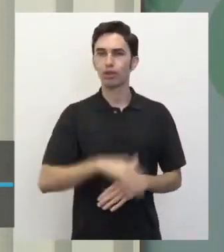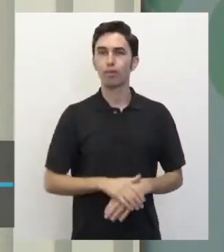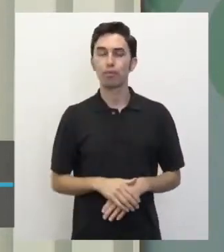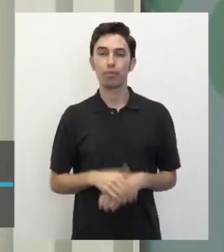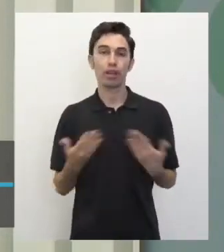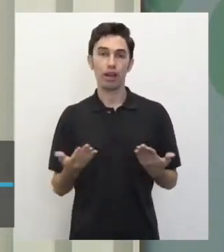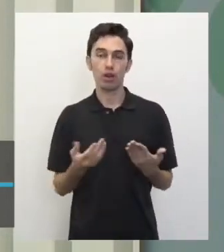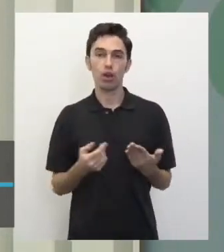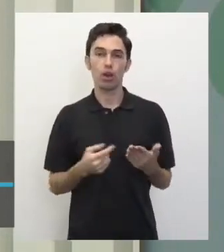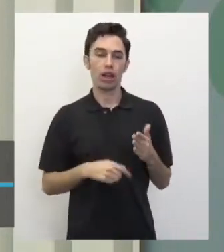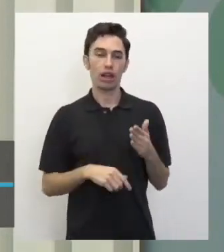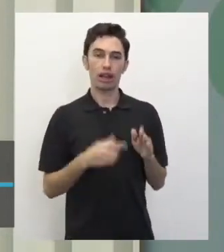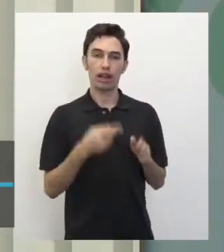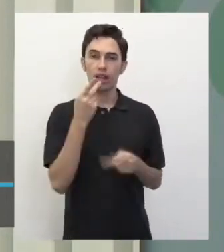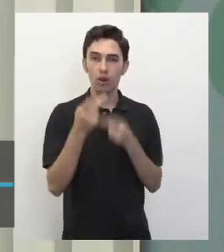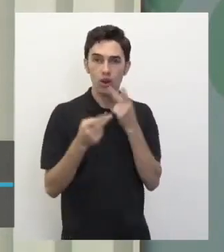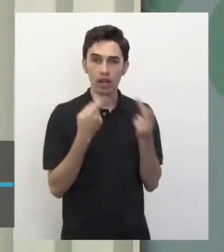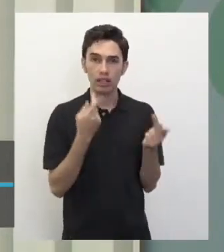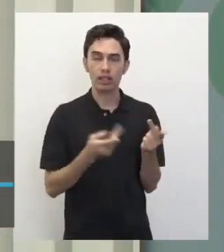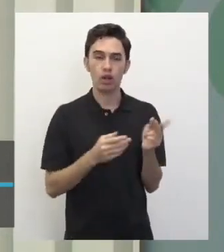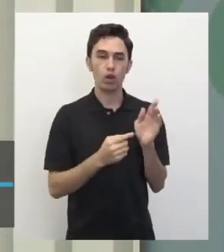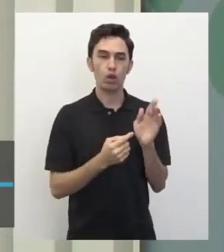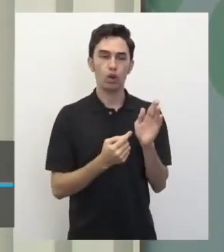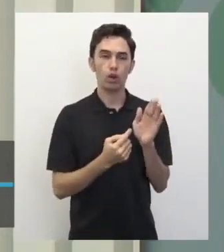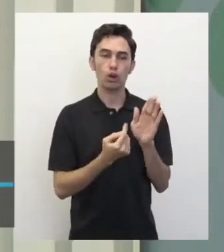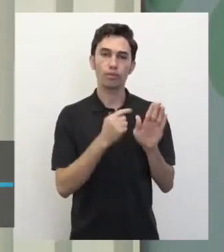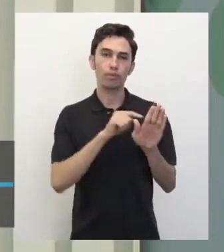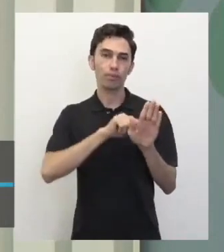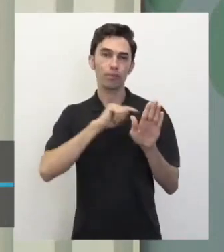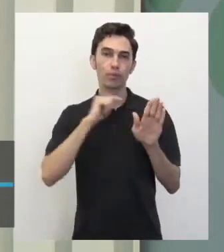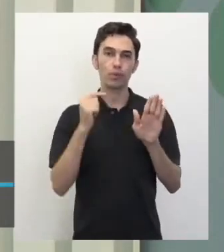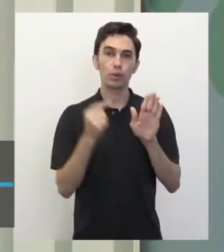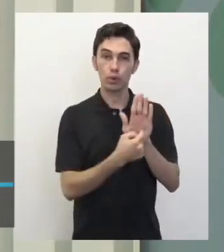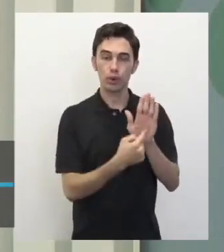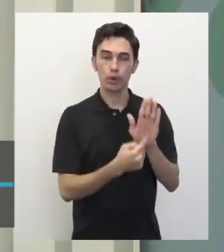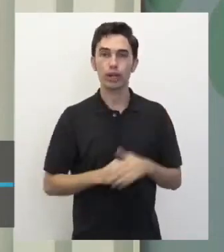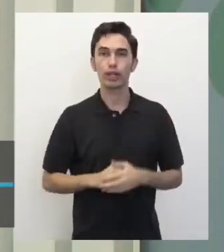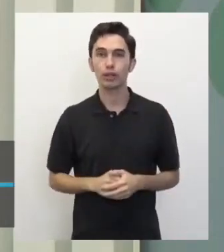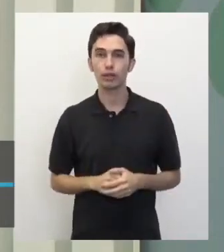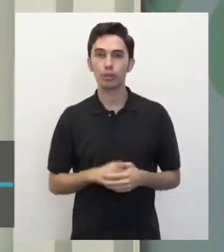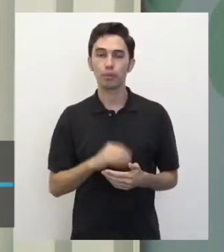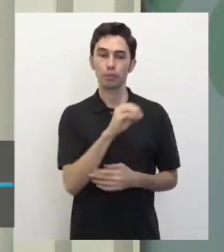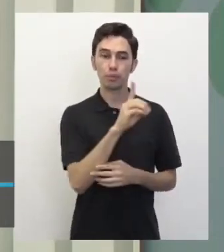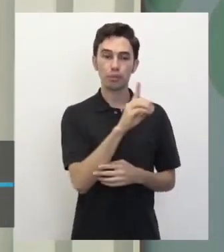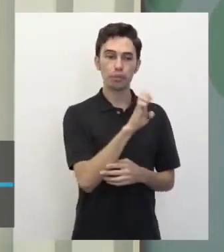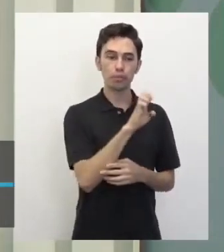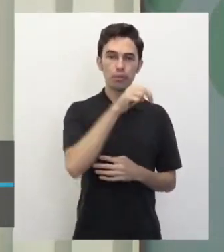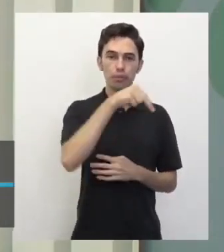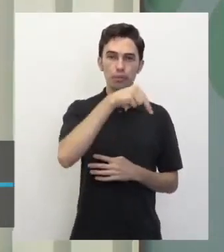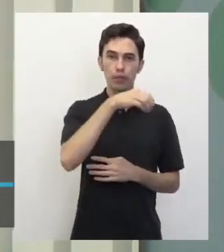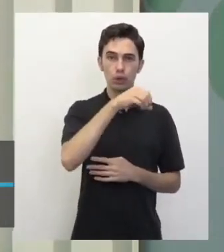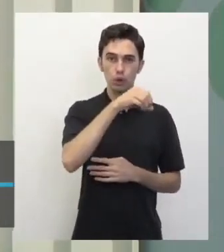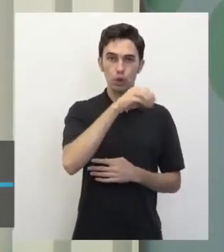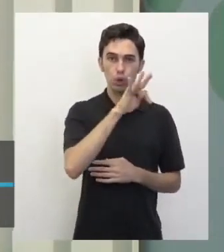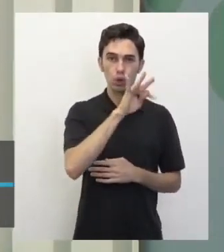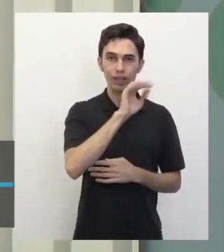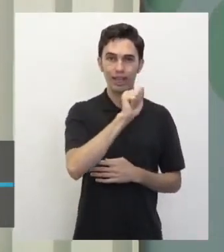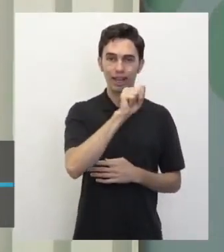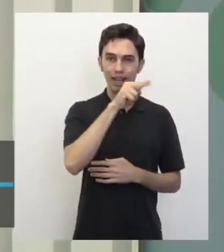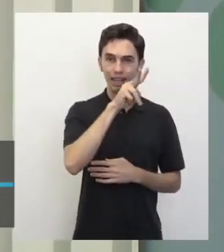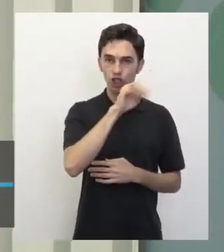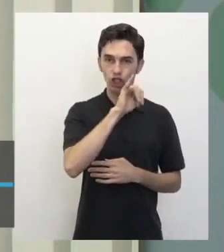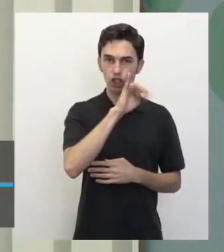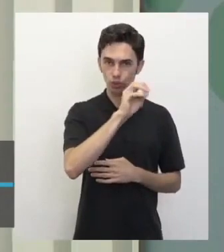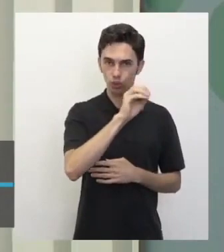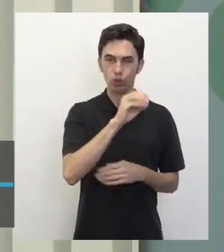jornais, receitas de bolo. Ó, por exemplo, uma receita de bolo. Você tem que ser na linguagem denotativa. Imagina, vai fazer um bolo e você